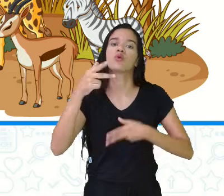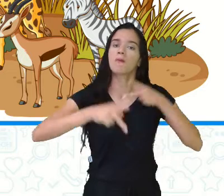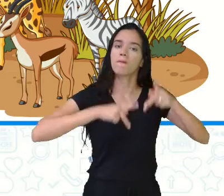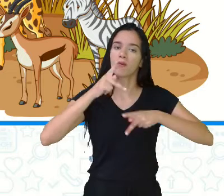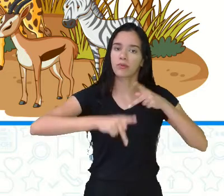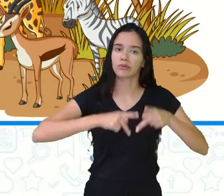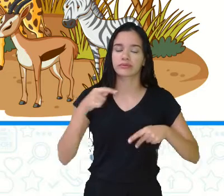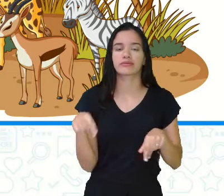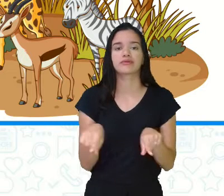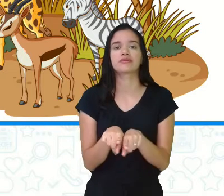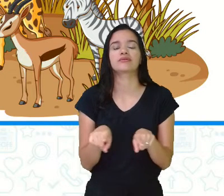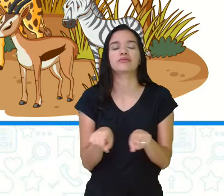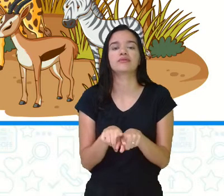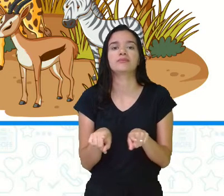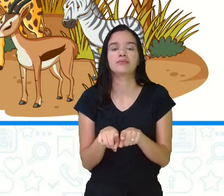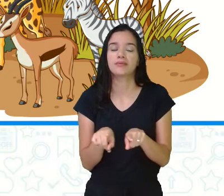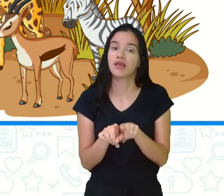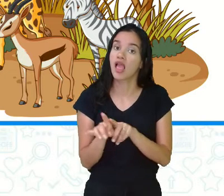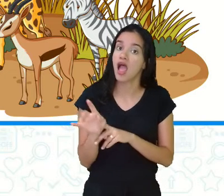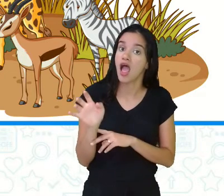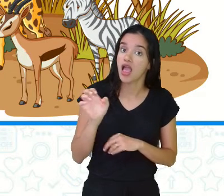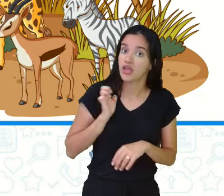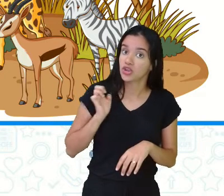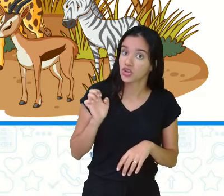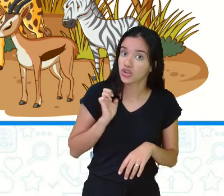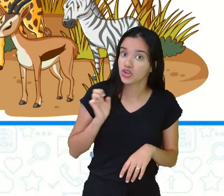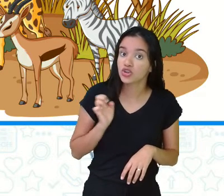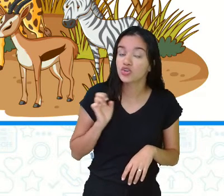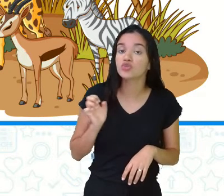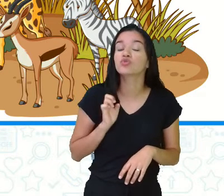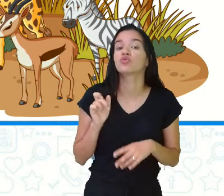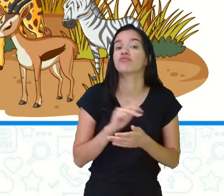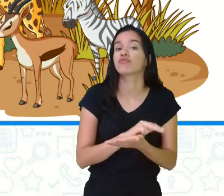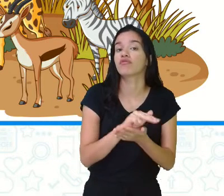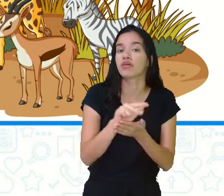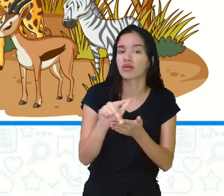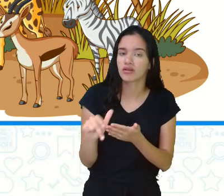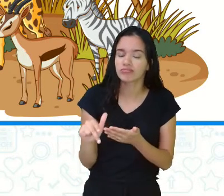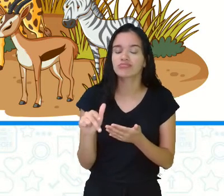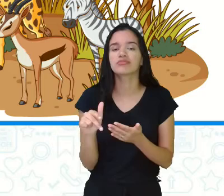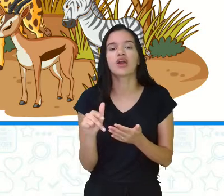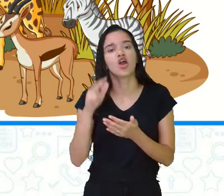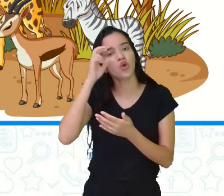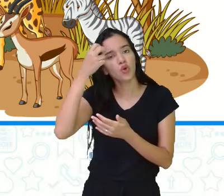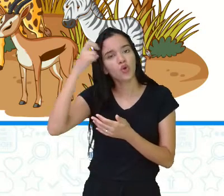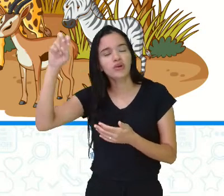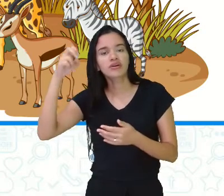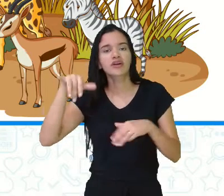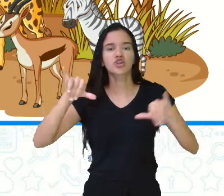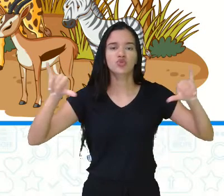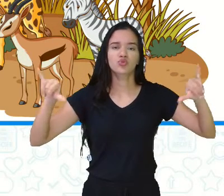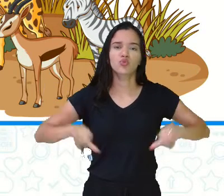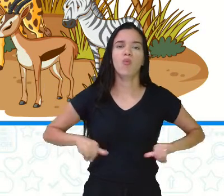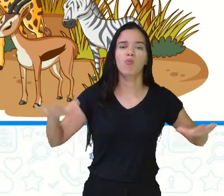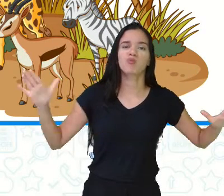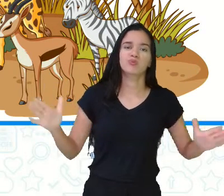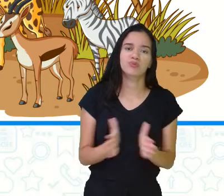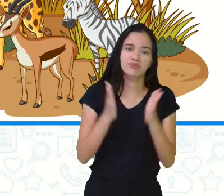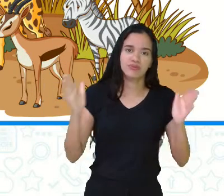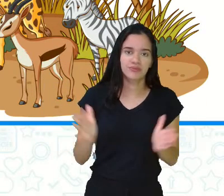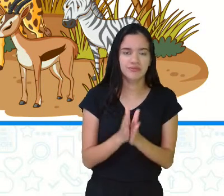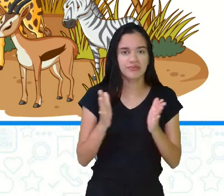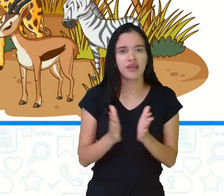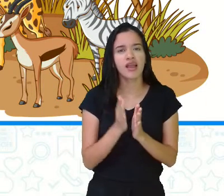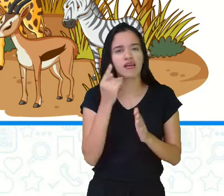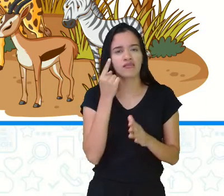O continente africano, apesar de rico em biodiversidade multicultural, sofre com a extrema pobreza.